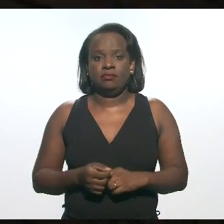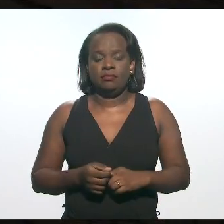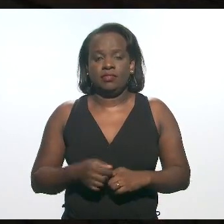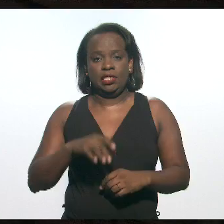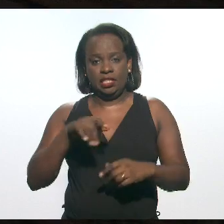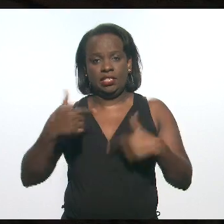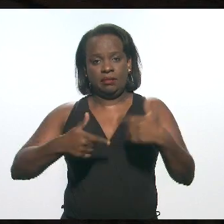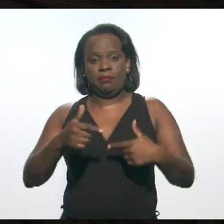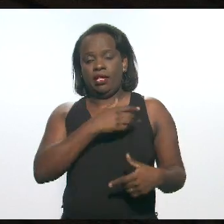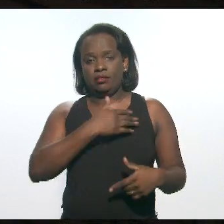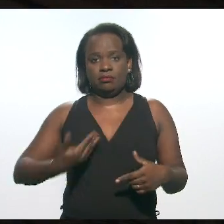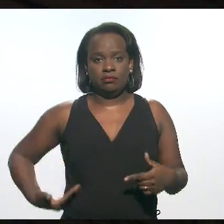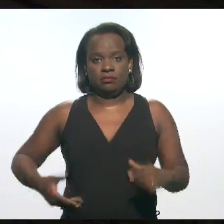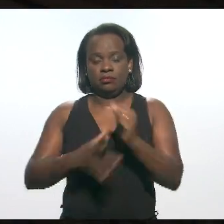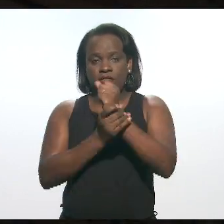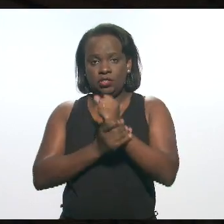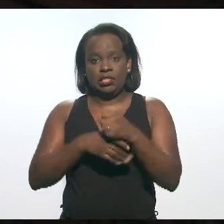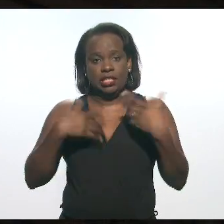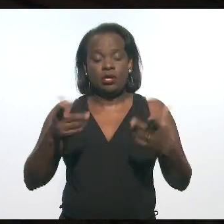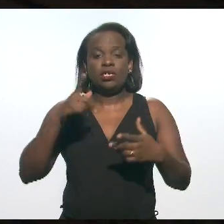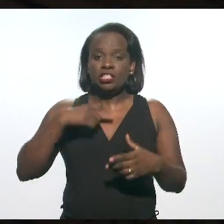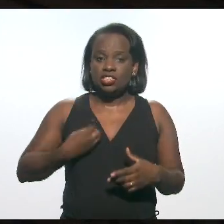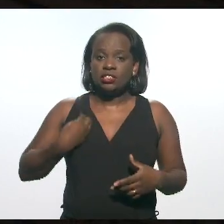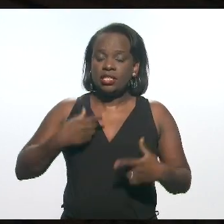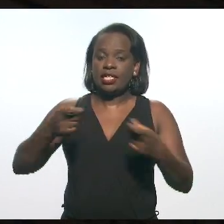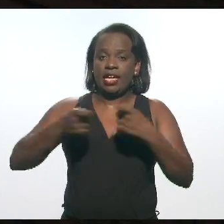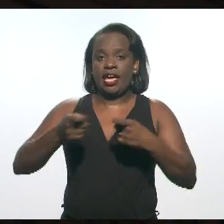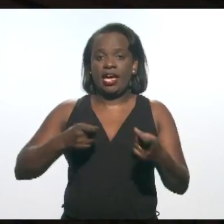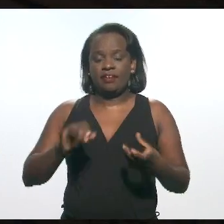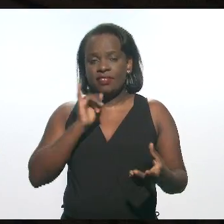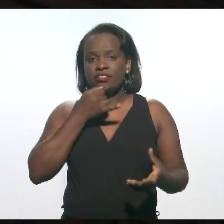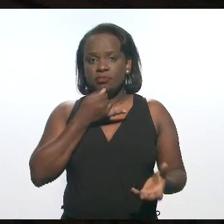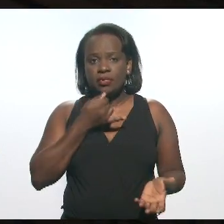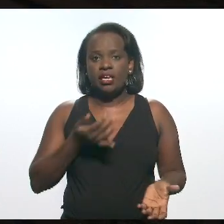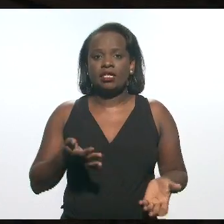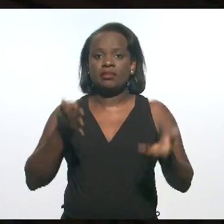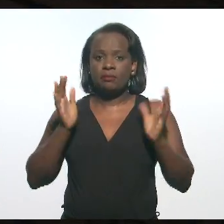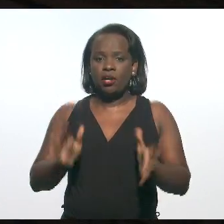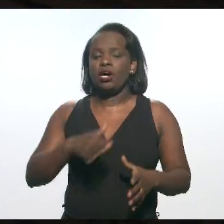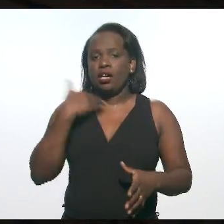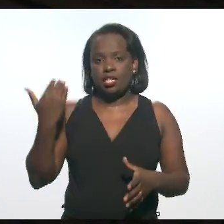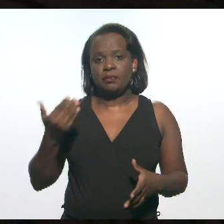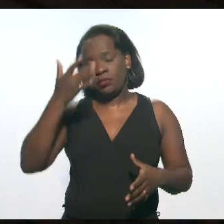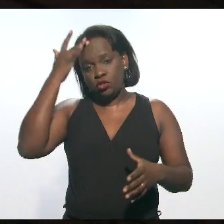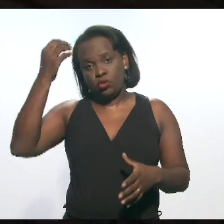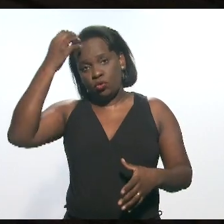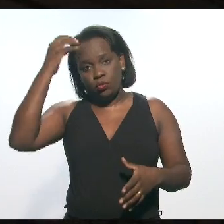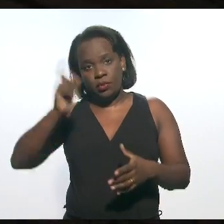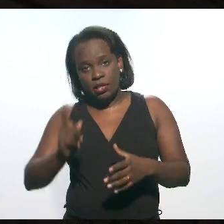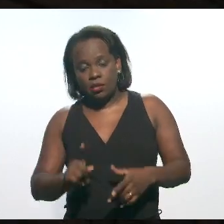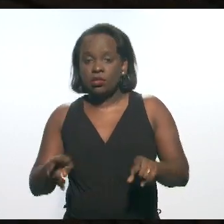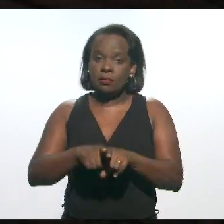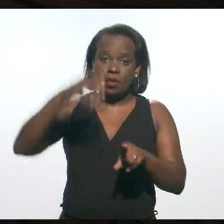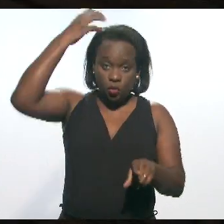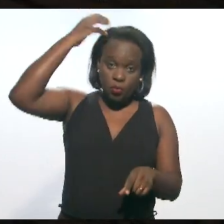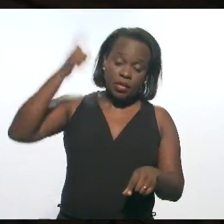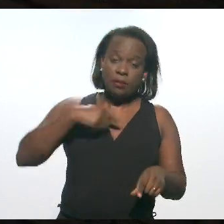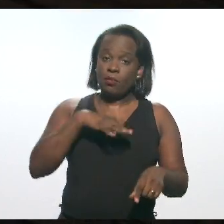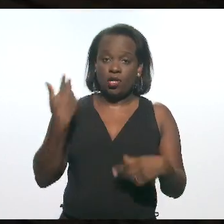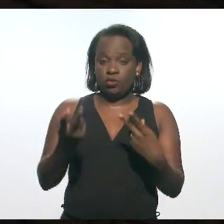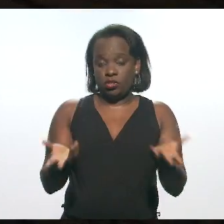pública então o senhor presidente estamos numa guerra e infelizmente uma guerra morrem inocentes e culpados